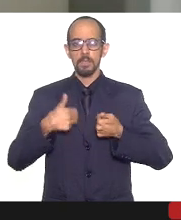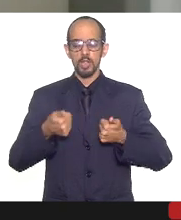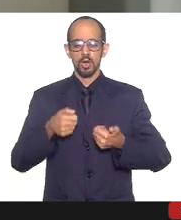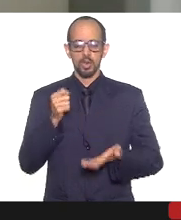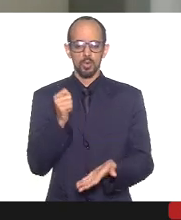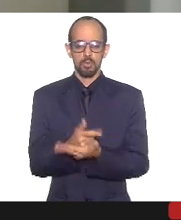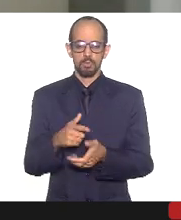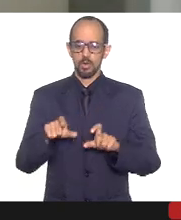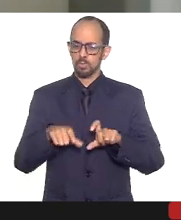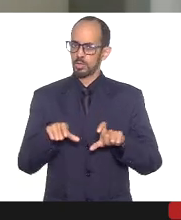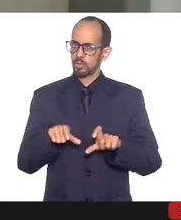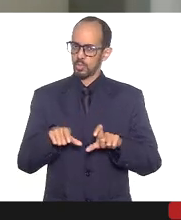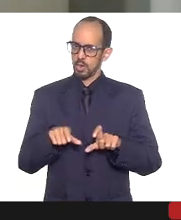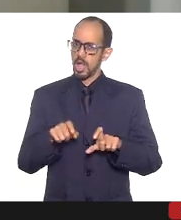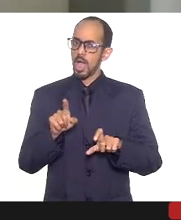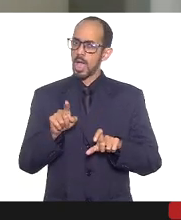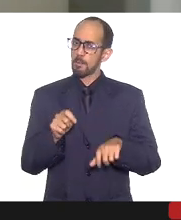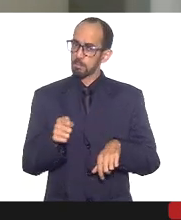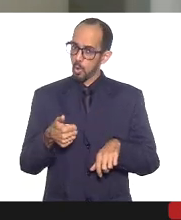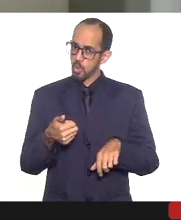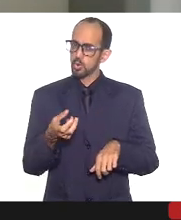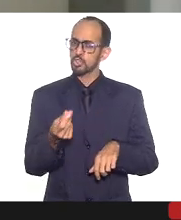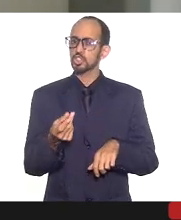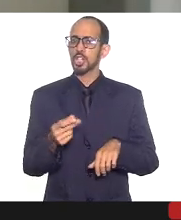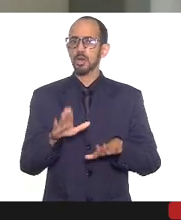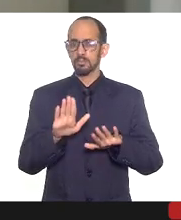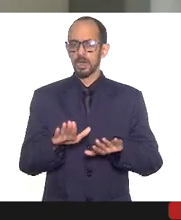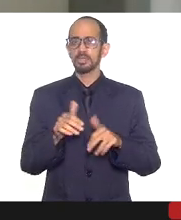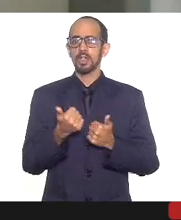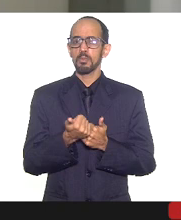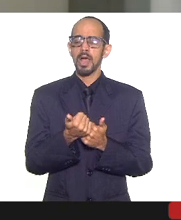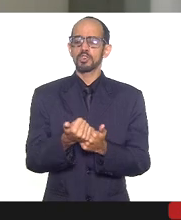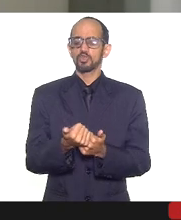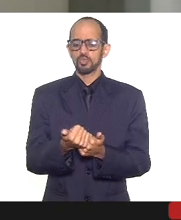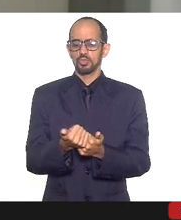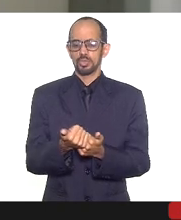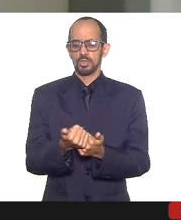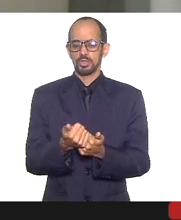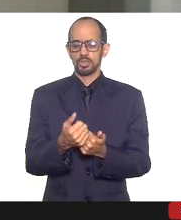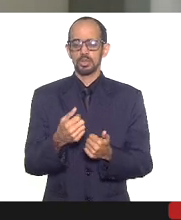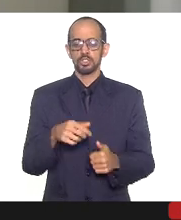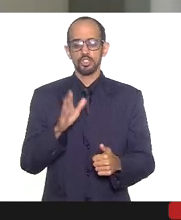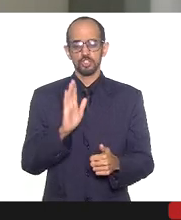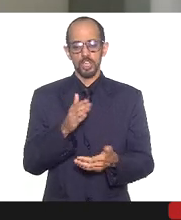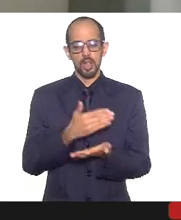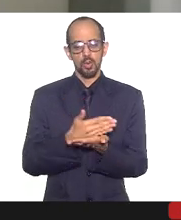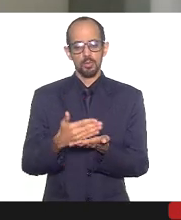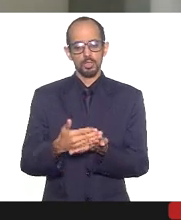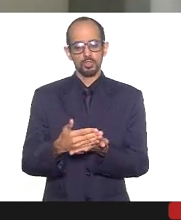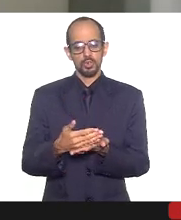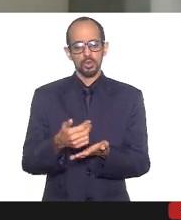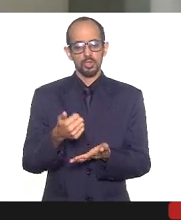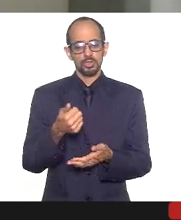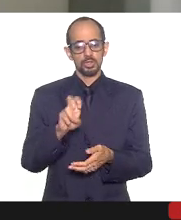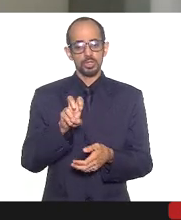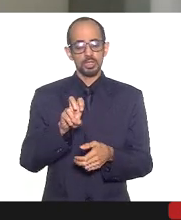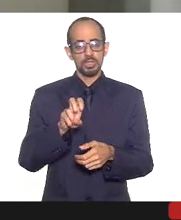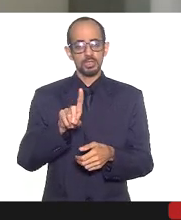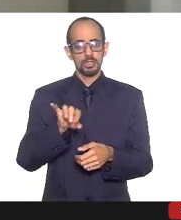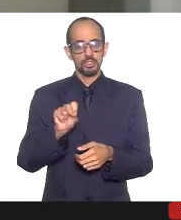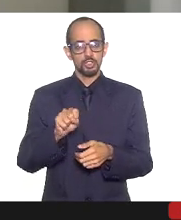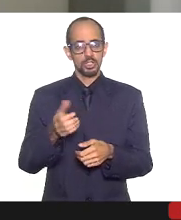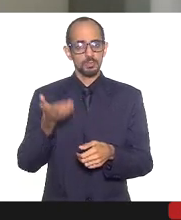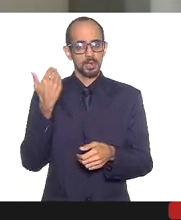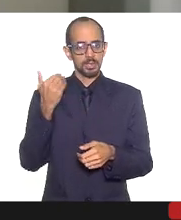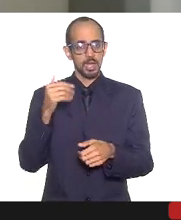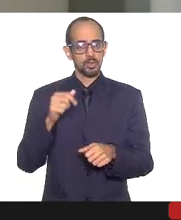é muita coisa, mas é uma ajuda, né? Já que começamos há 15 dias atrás com as aulas síncronas dentro do nosso